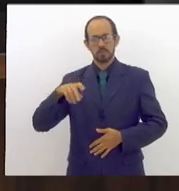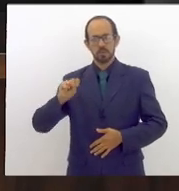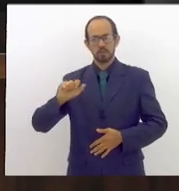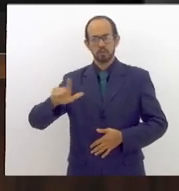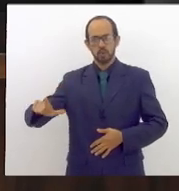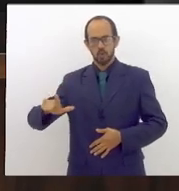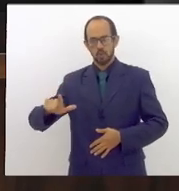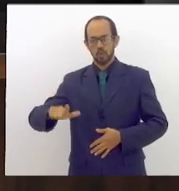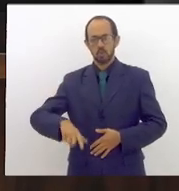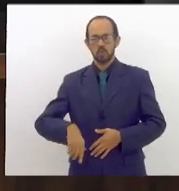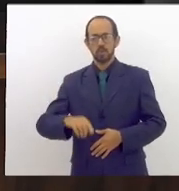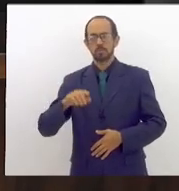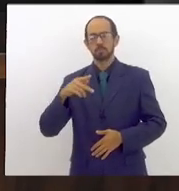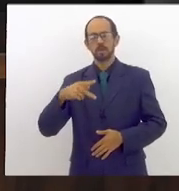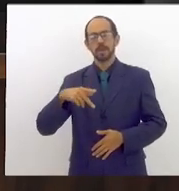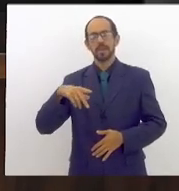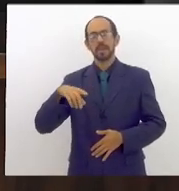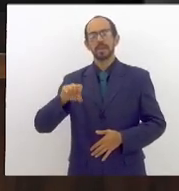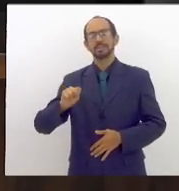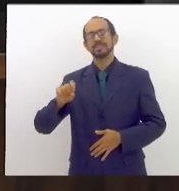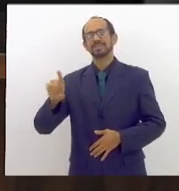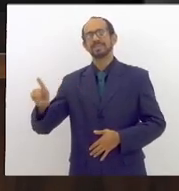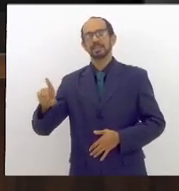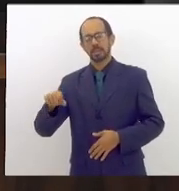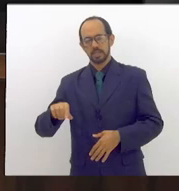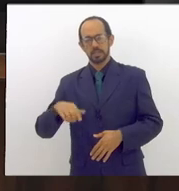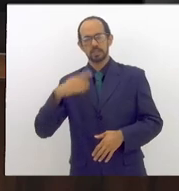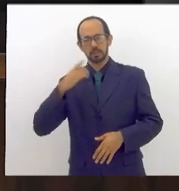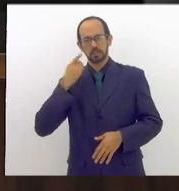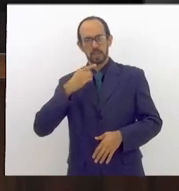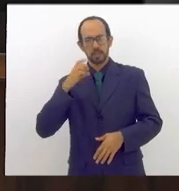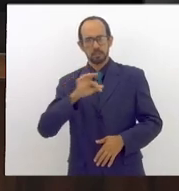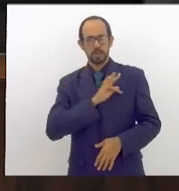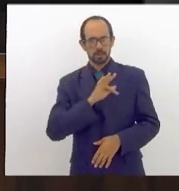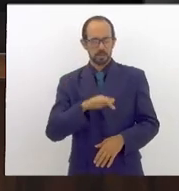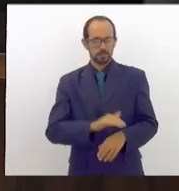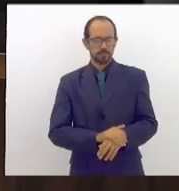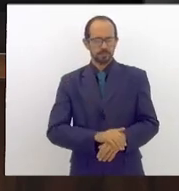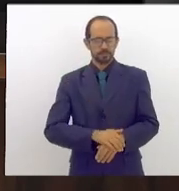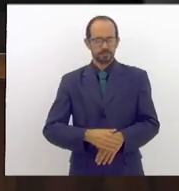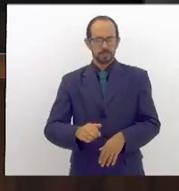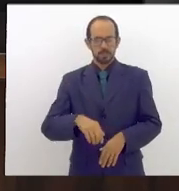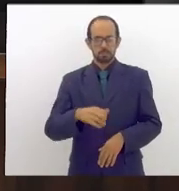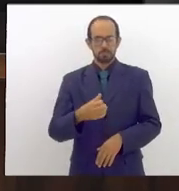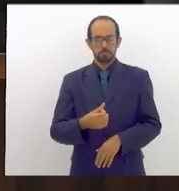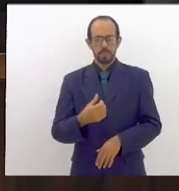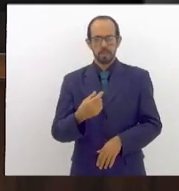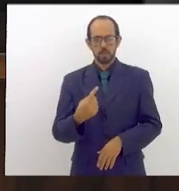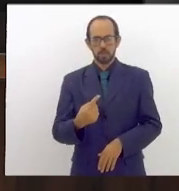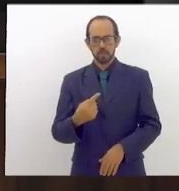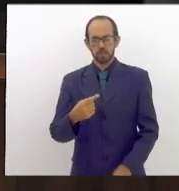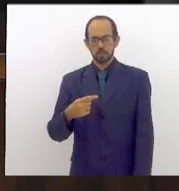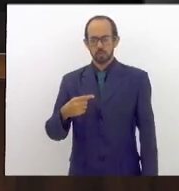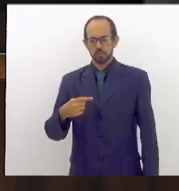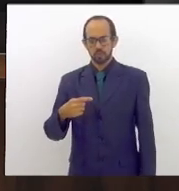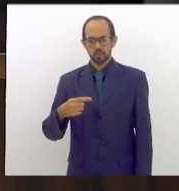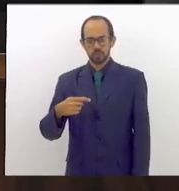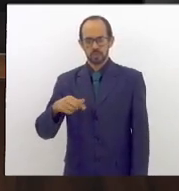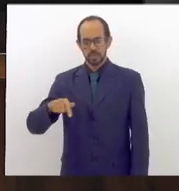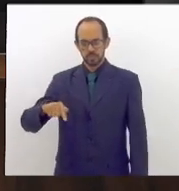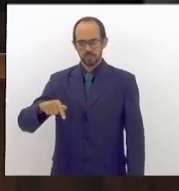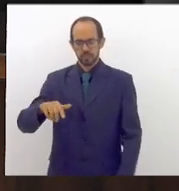PSP PSD deputada projeto de resolução 1687 de 22 de altura Deputado Alexandre